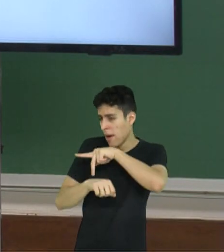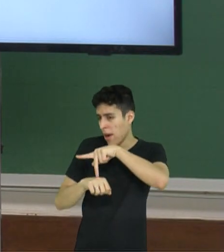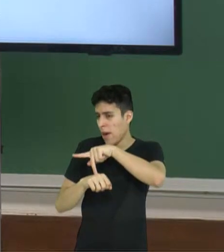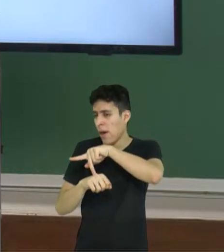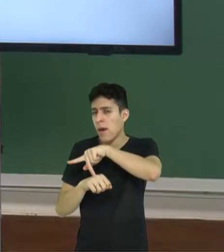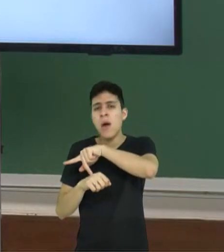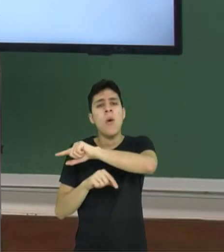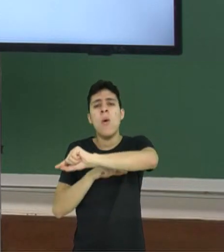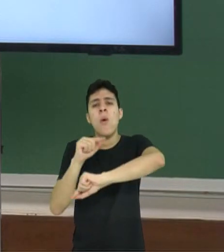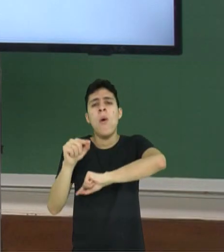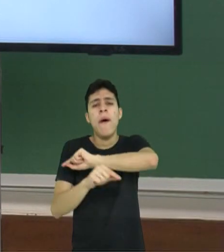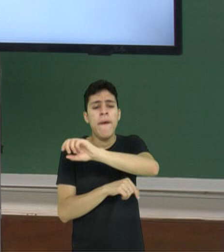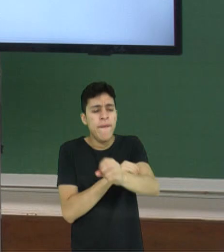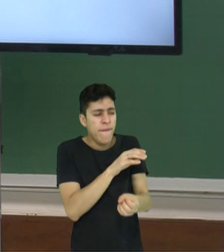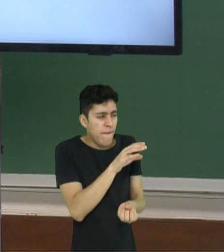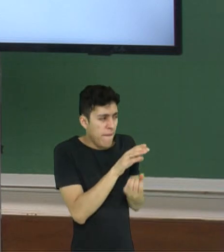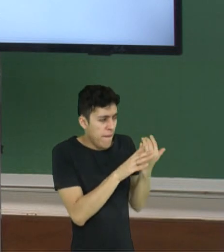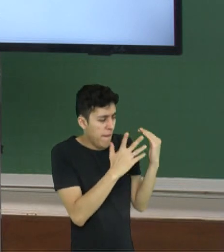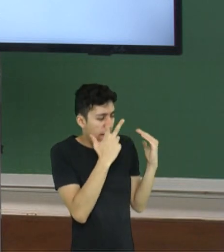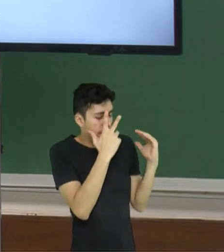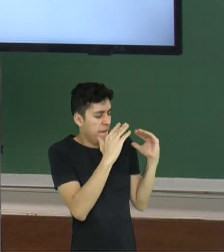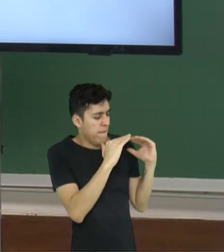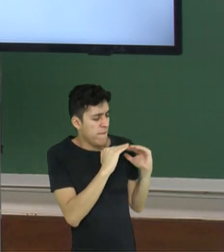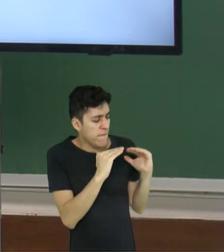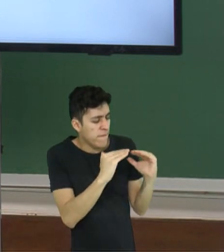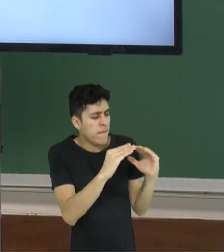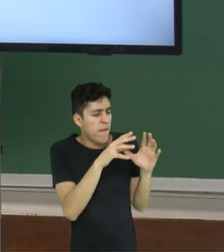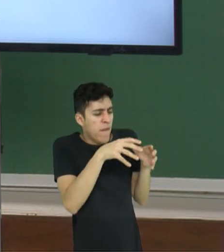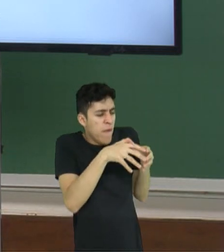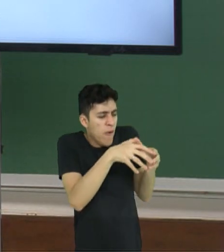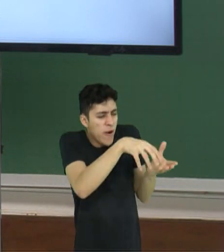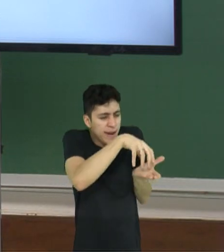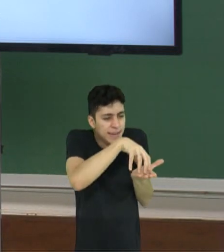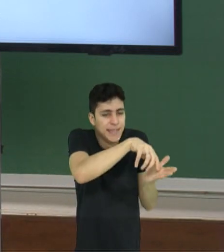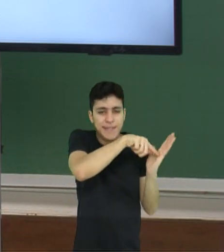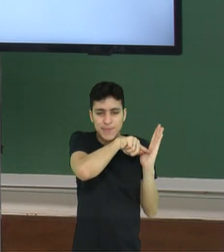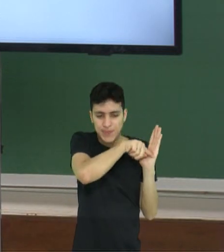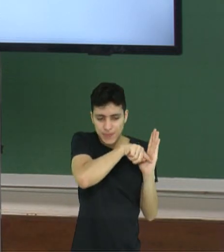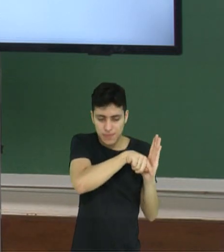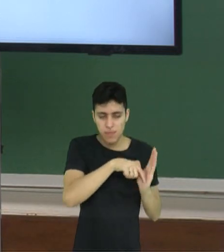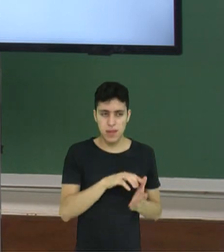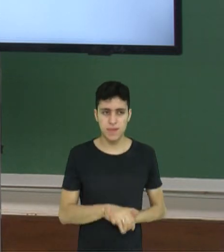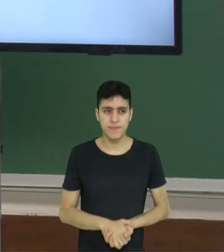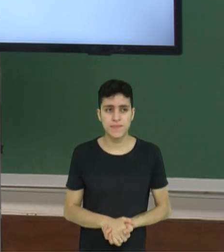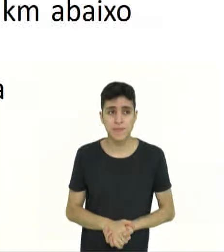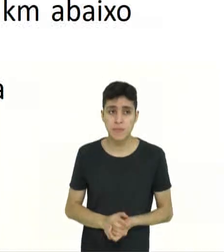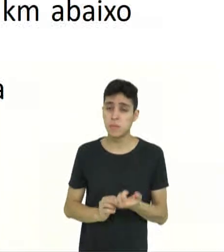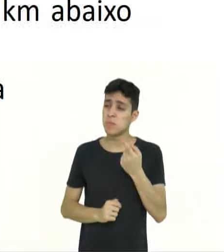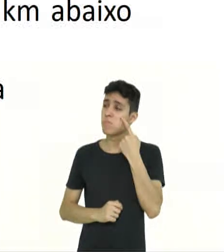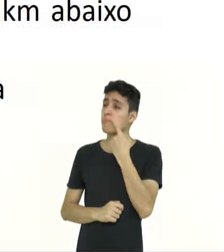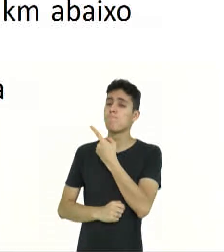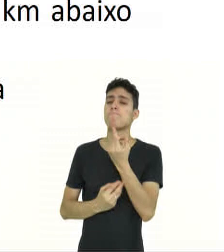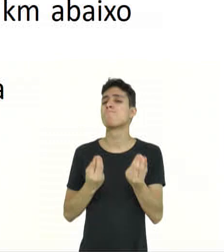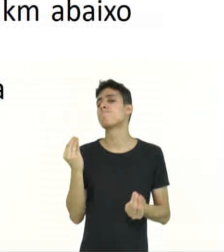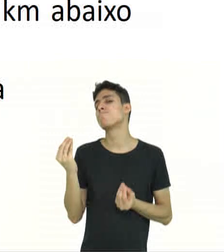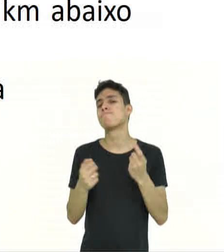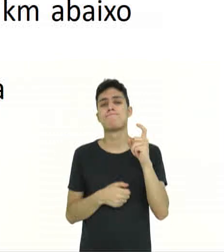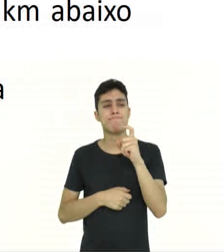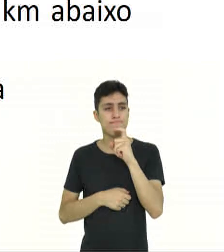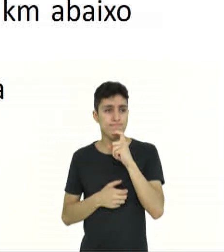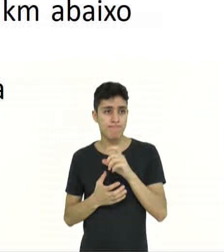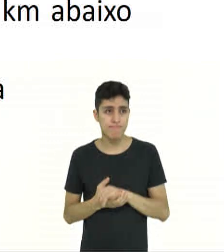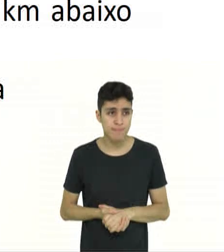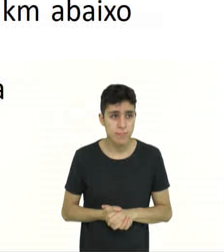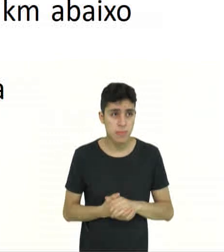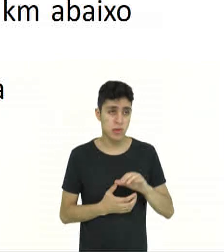de pesquisa. Aí a quantidade de gelo, né? A Antártida é 98% do continente